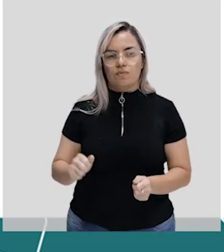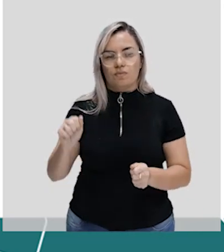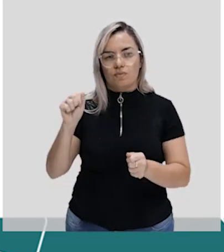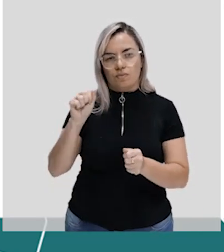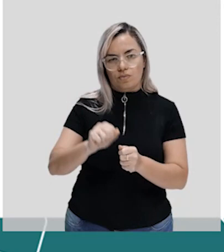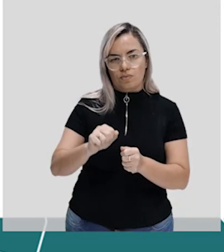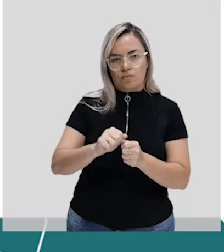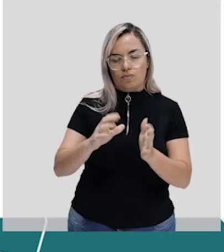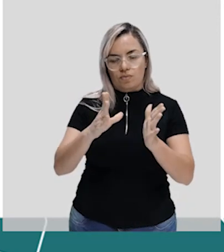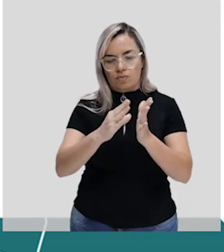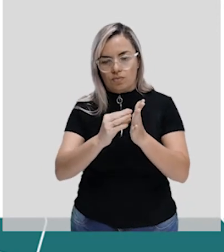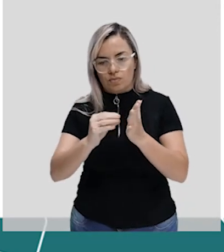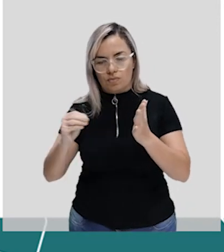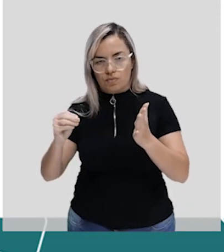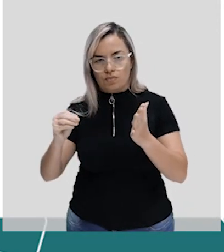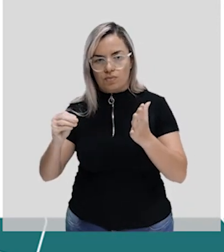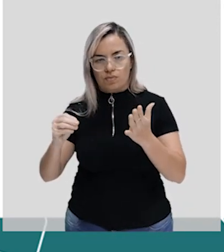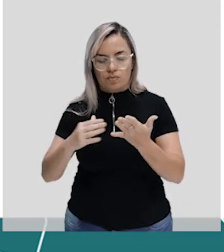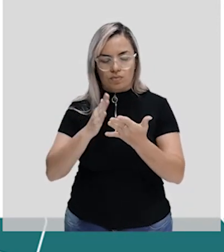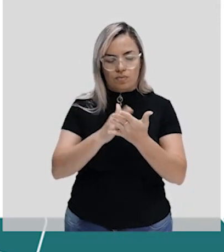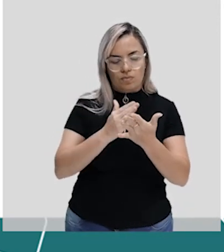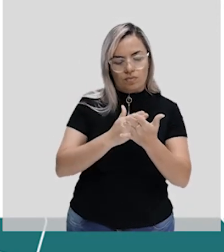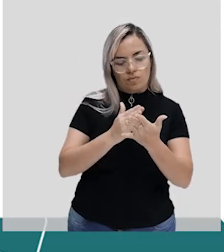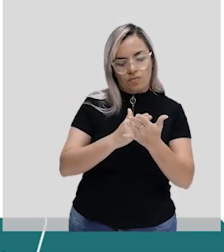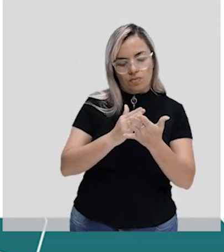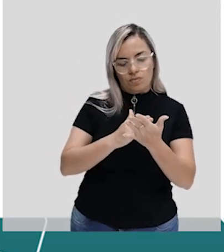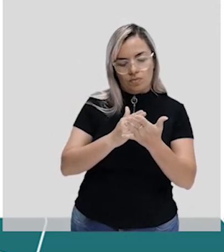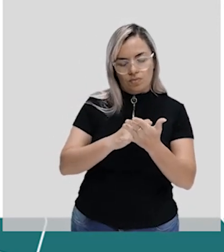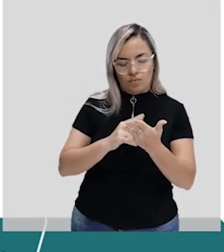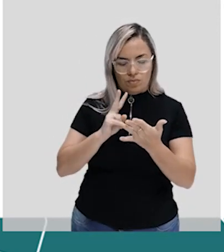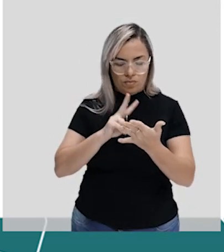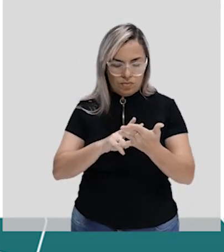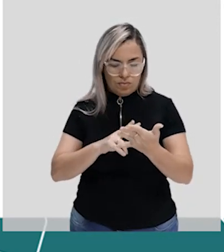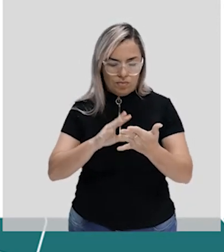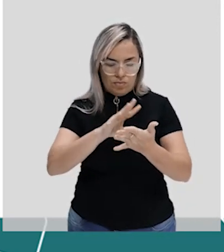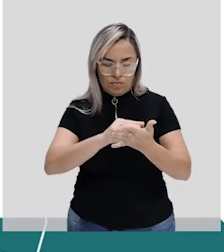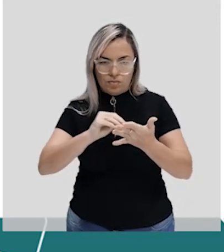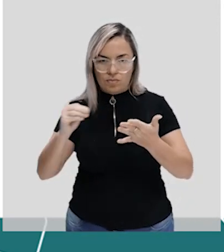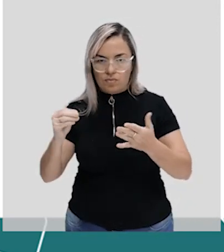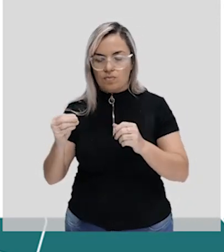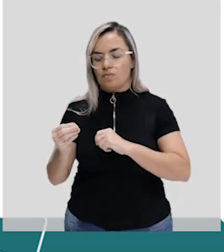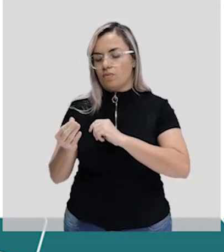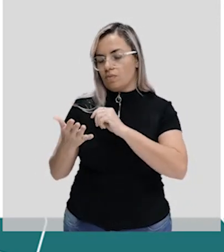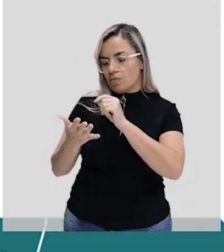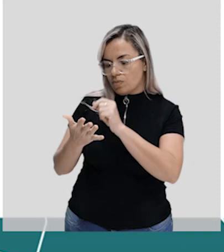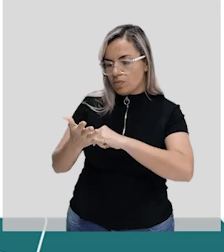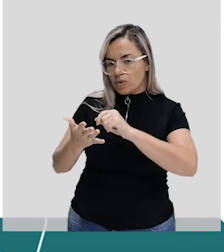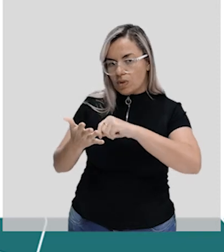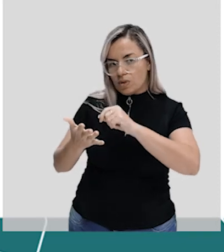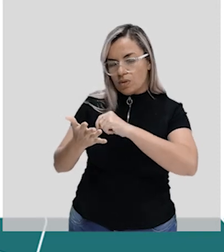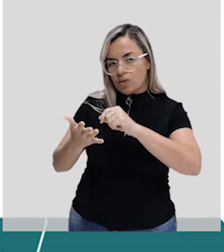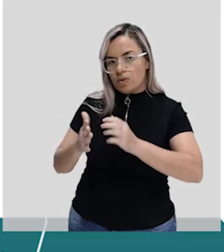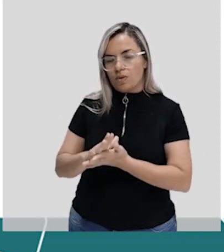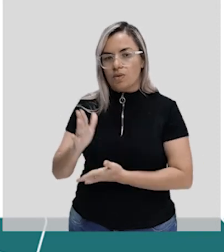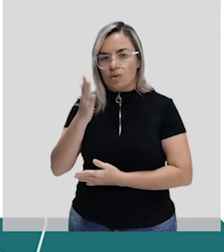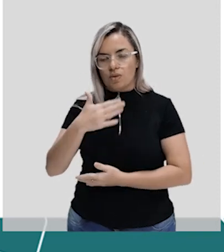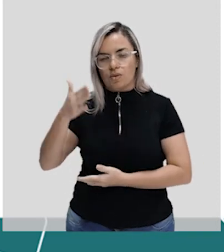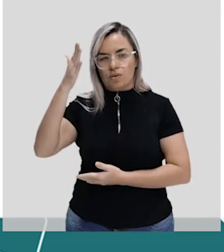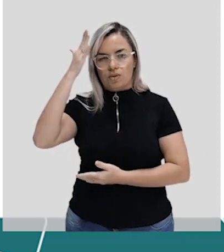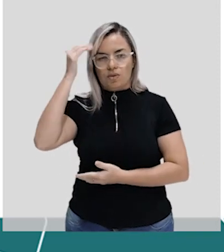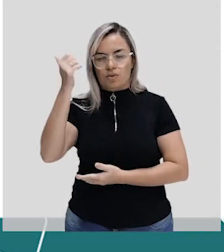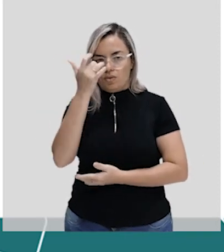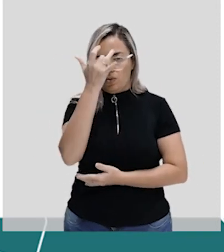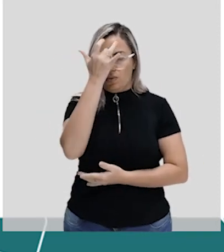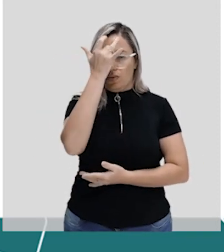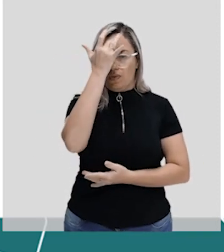seu colega, você está com o caderno do colega ali e você está copiando o que ele colocou no caderno. Você sabe que é fácil, né, de